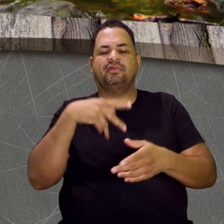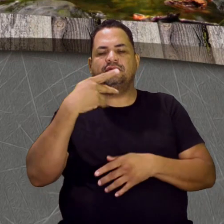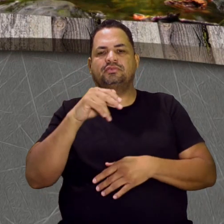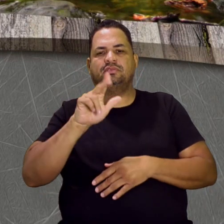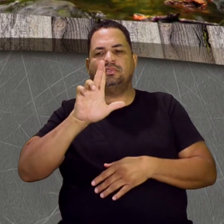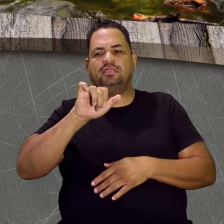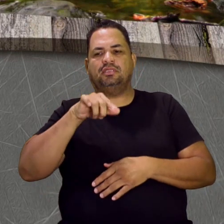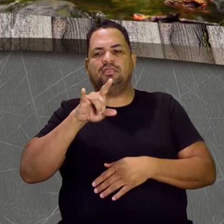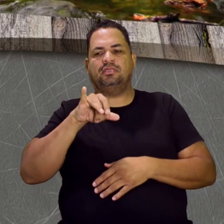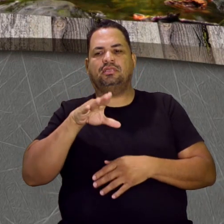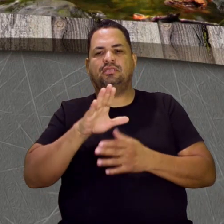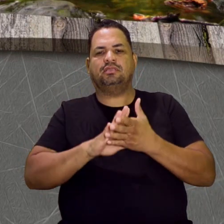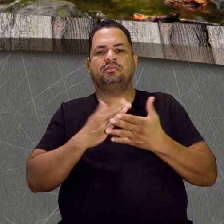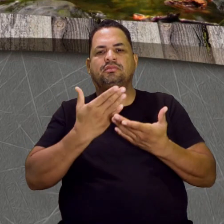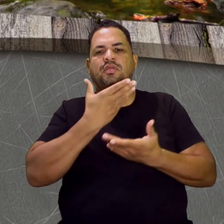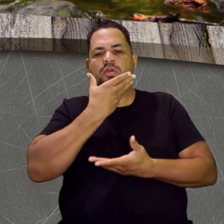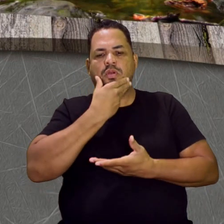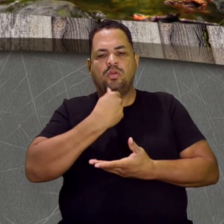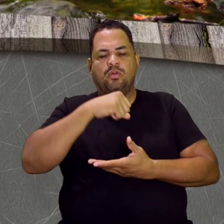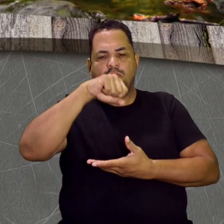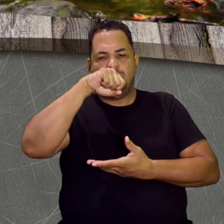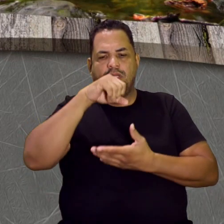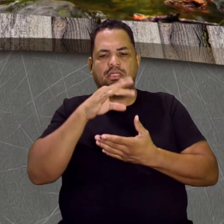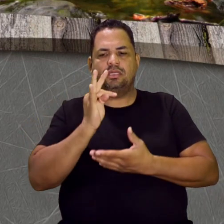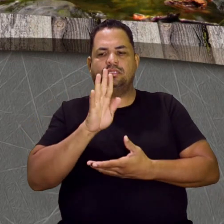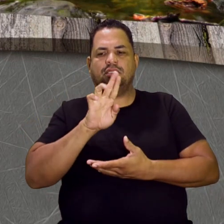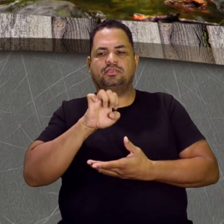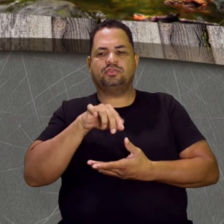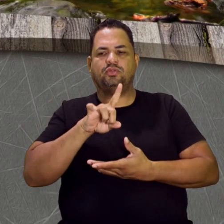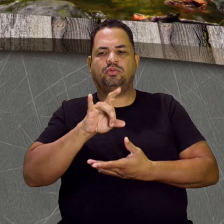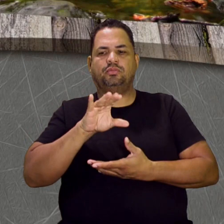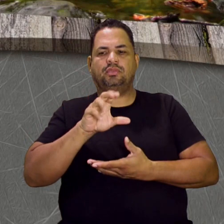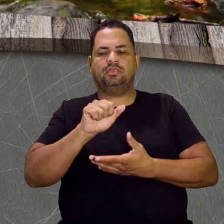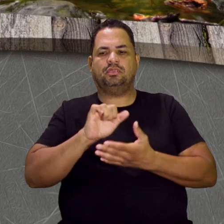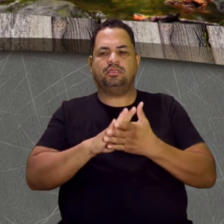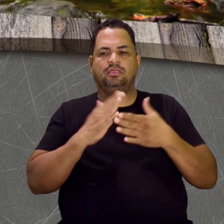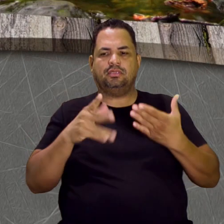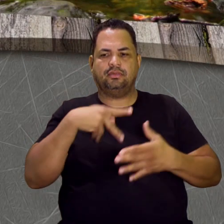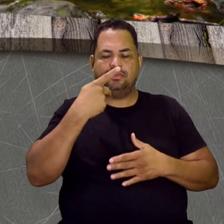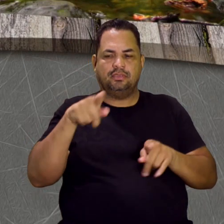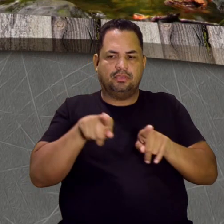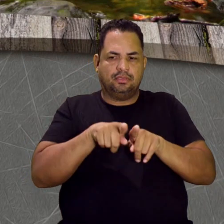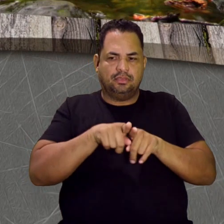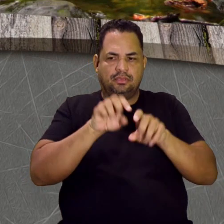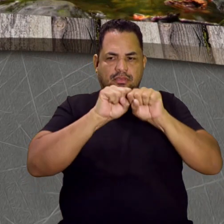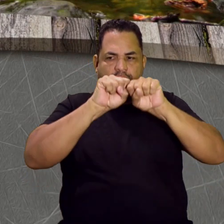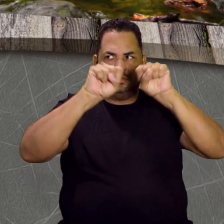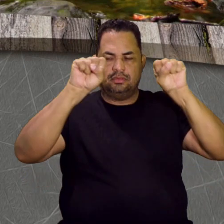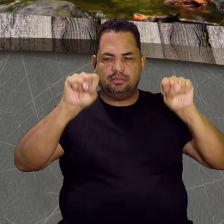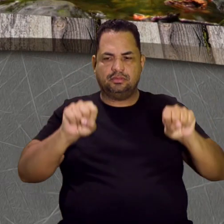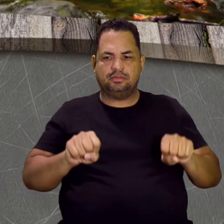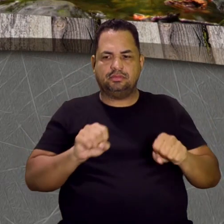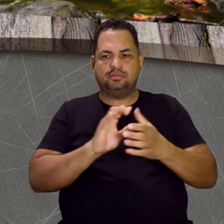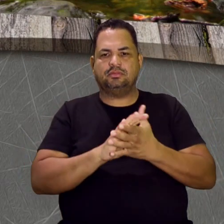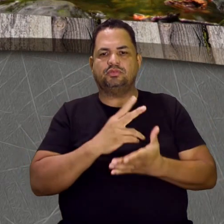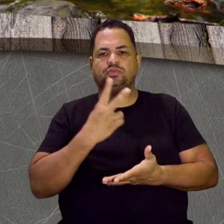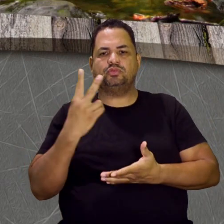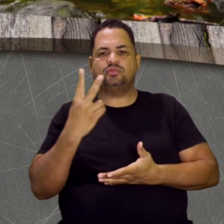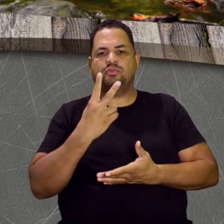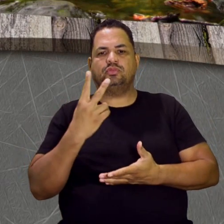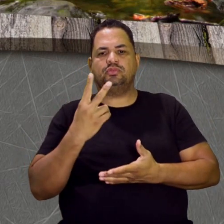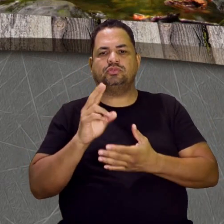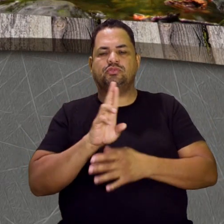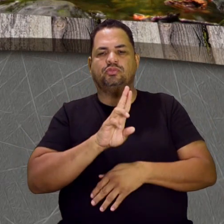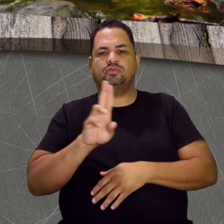é considerado o pai da taxonomia. Falamos a questão aí do sistema binomial, né? Que todo nome